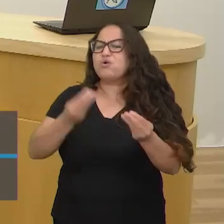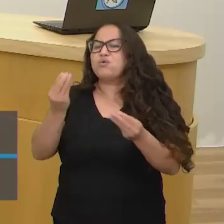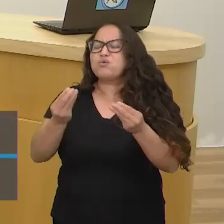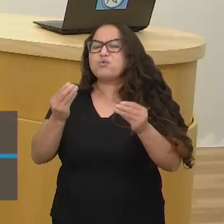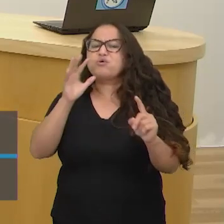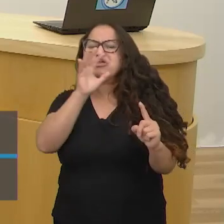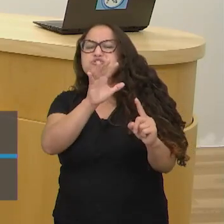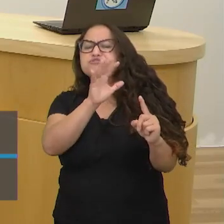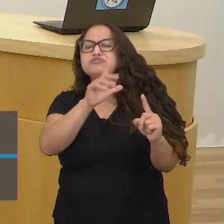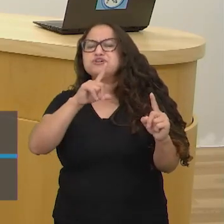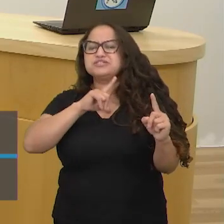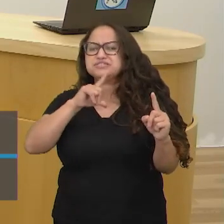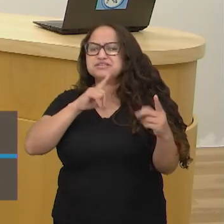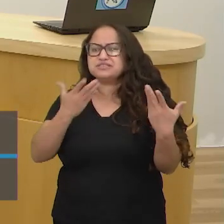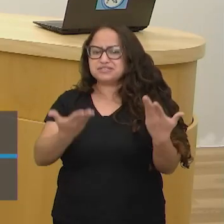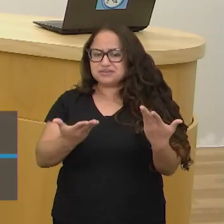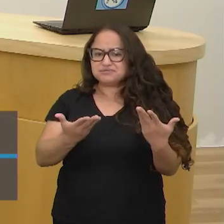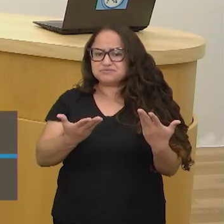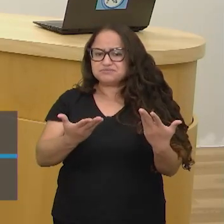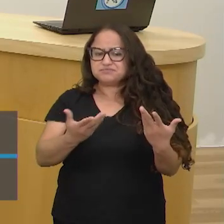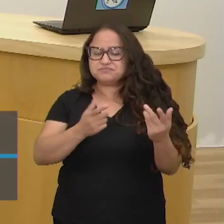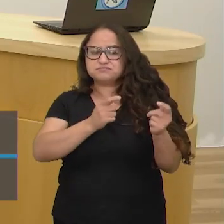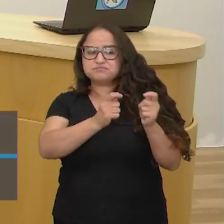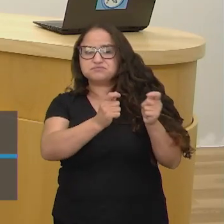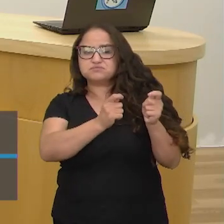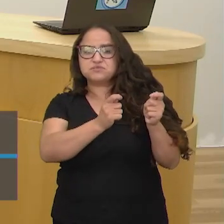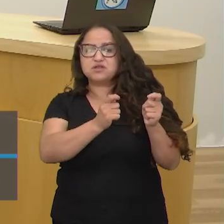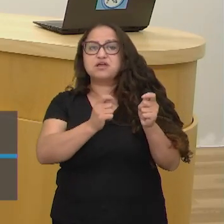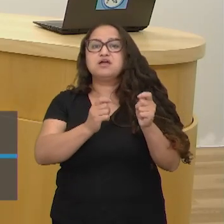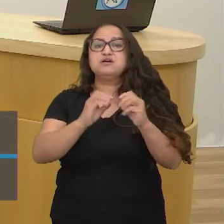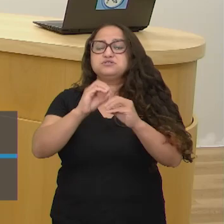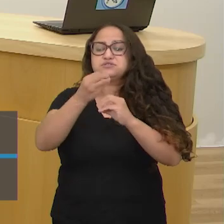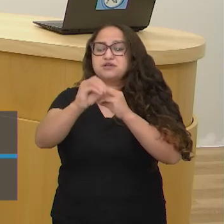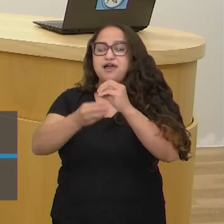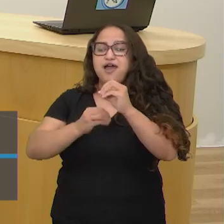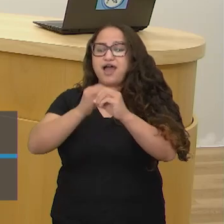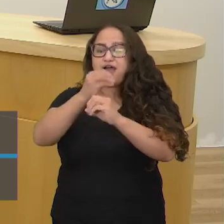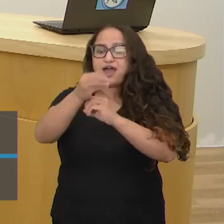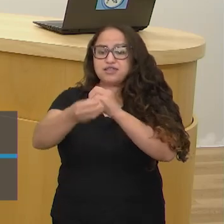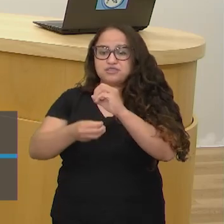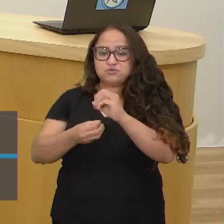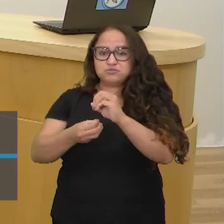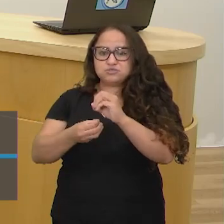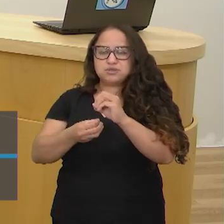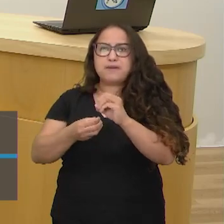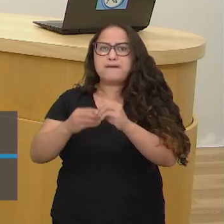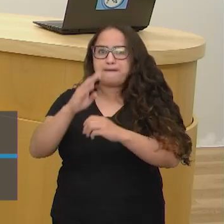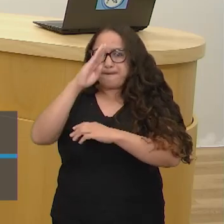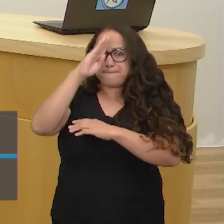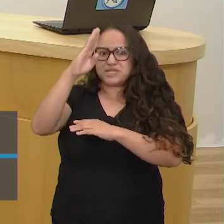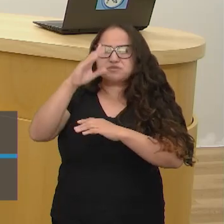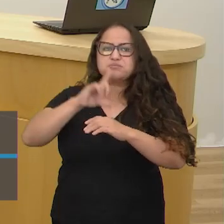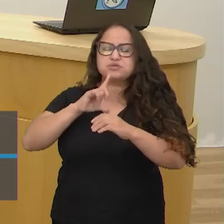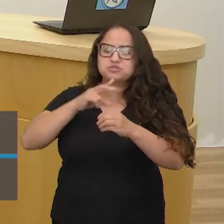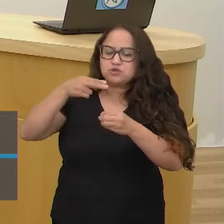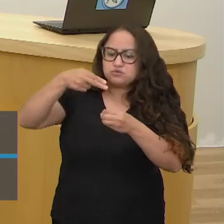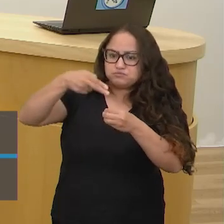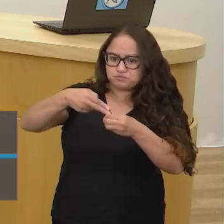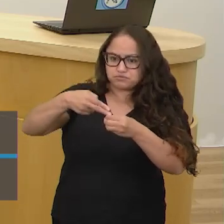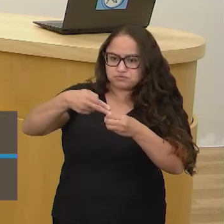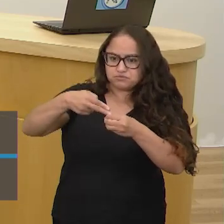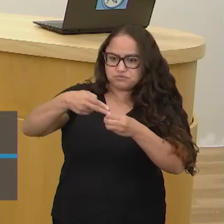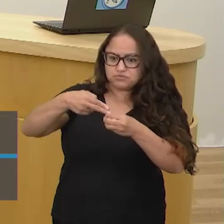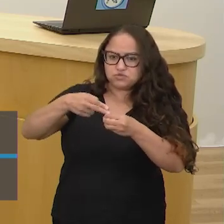das partículas na estabilidade dos átomos, principalmente do núcleo atômico, né? O pessoal vai discutir um